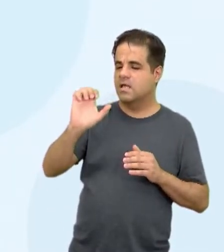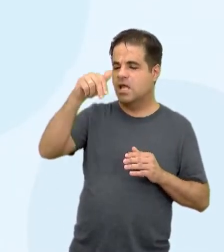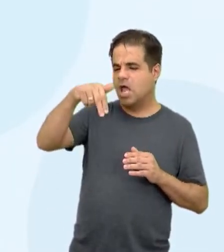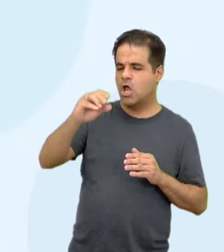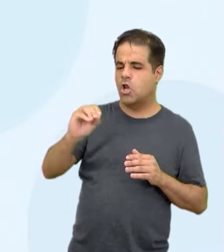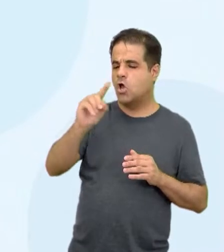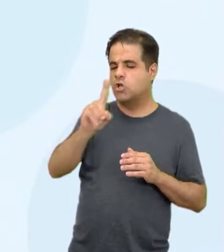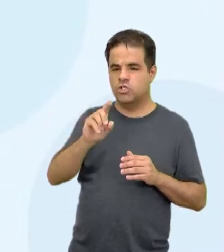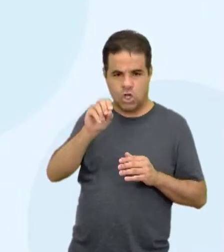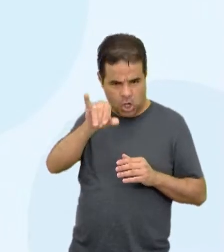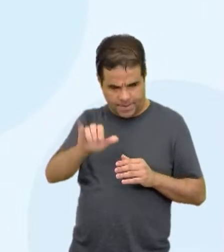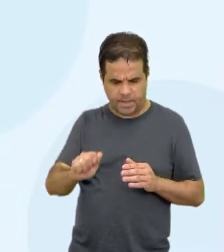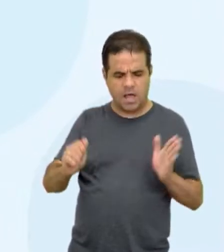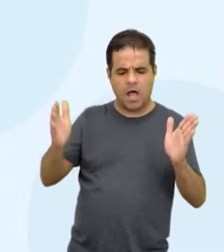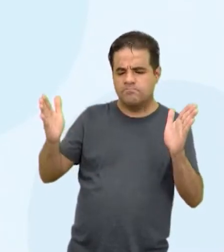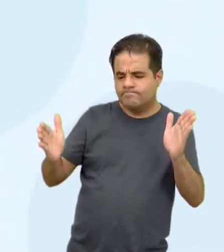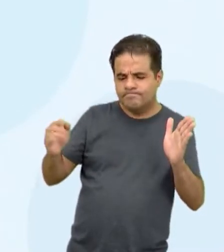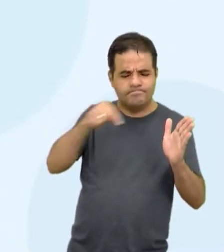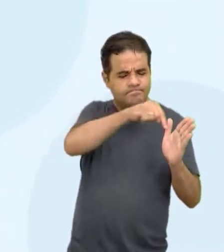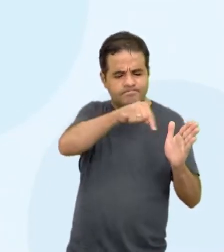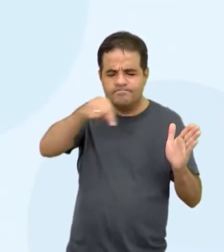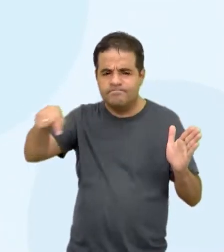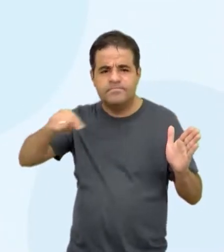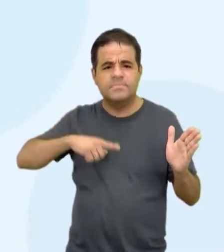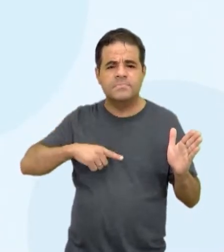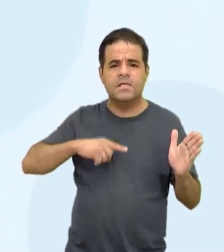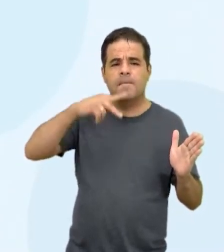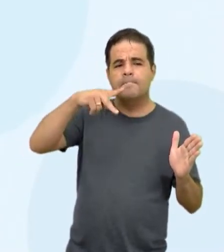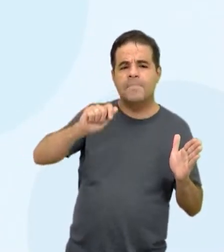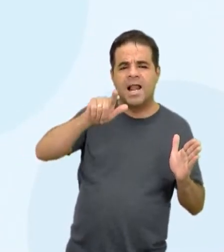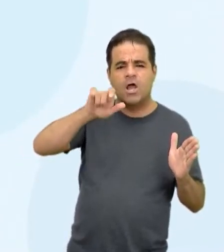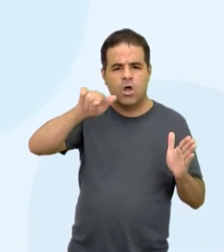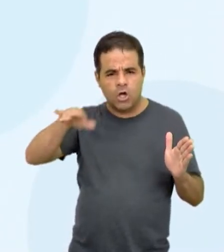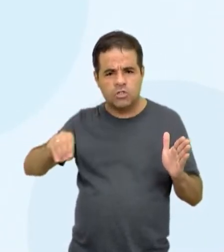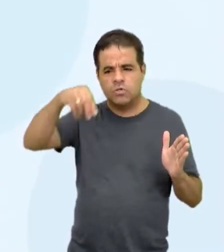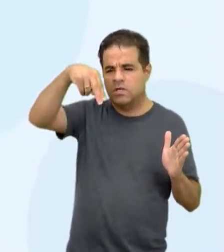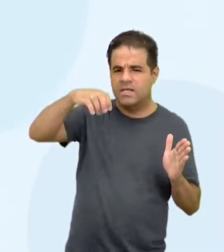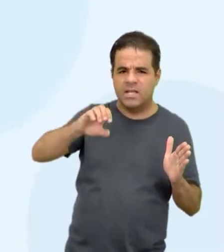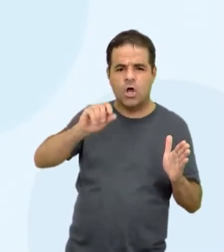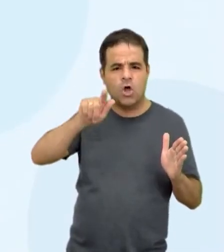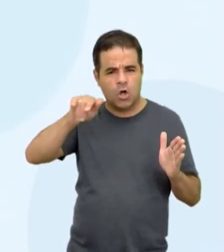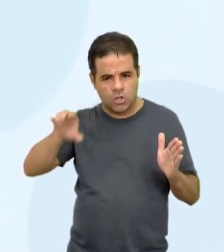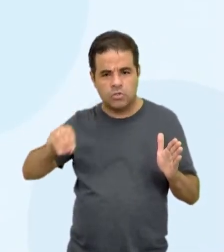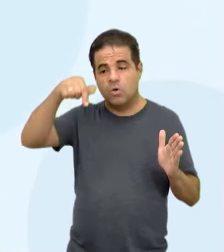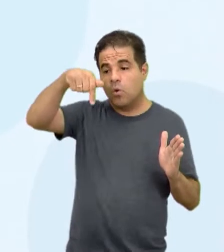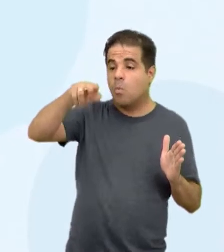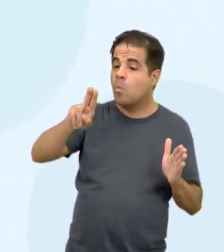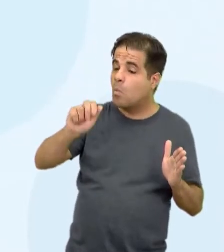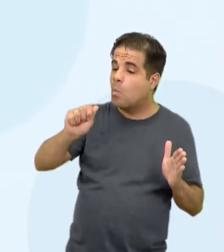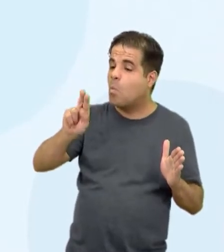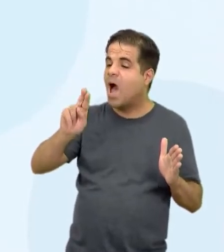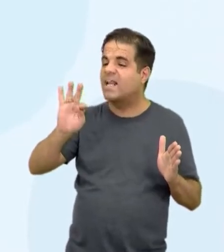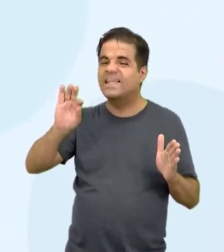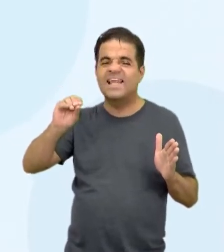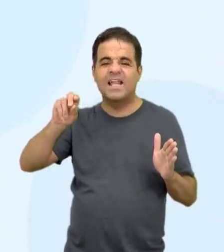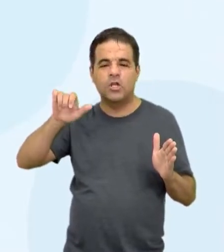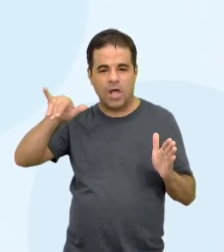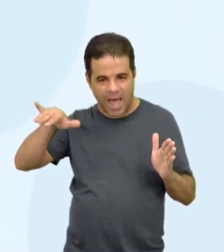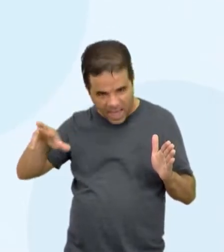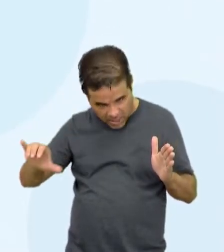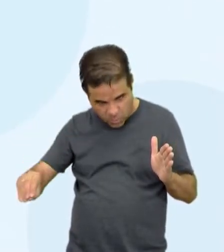cenozoica. Na era cenozoica, a gente tem lá o palógeno, o neógeno e o quaternário. Quando a gente chega